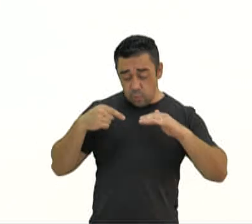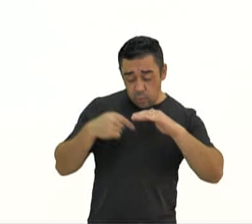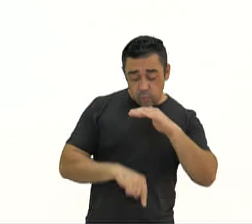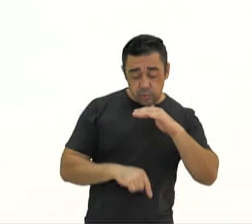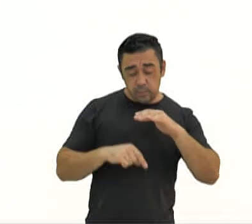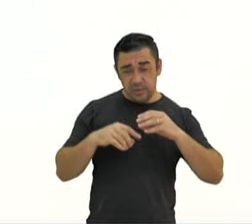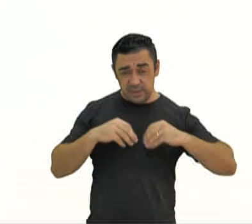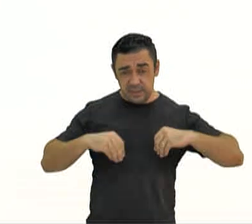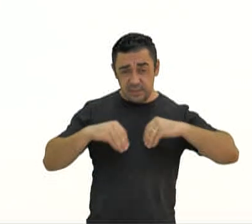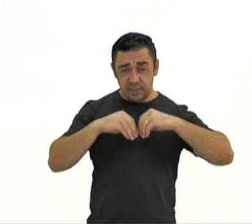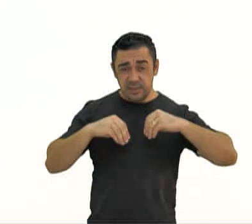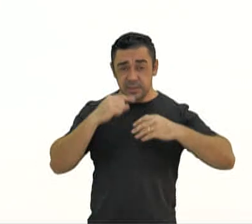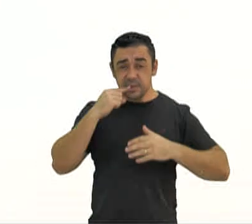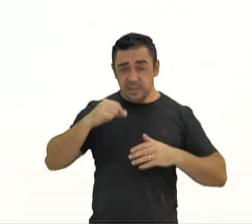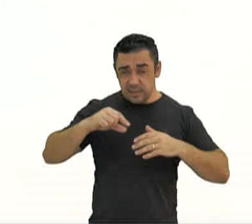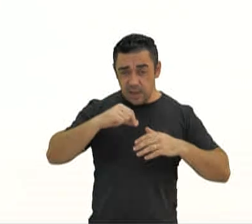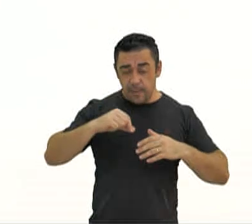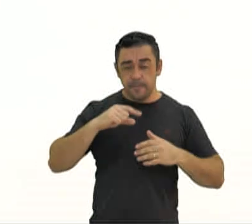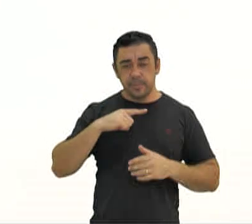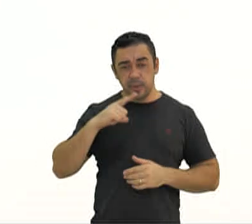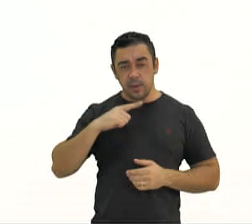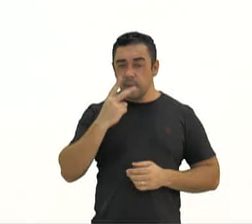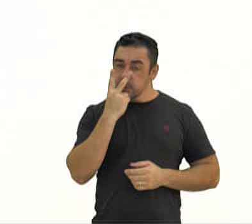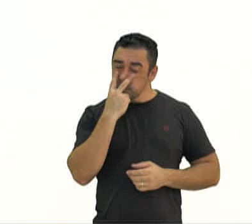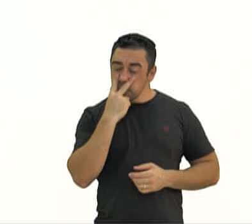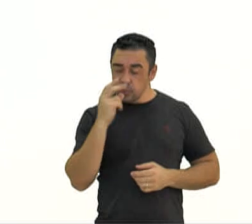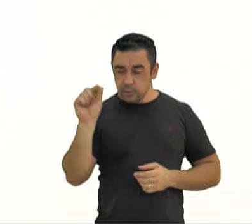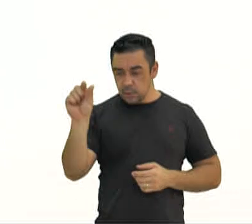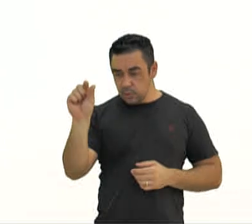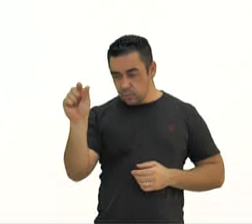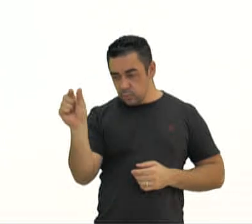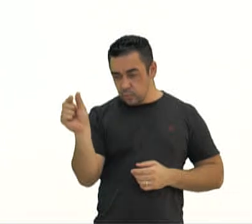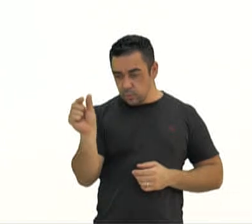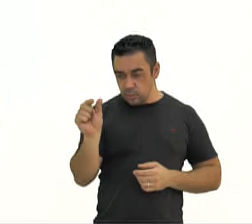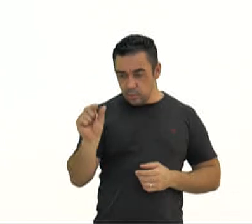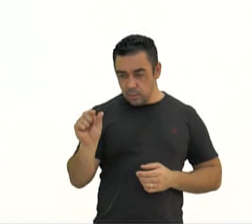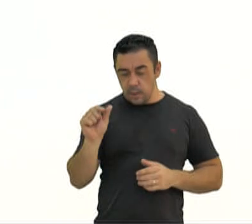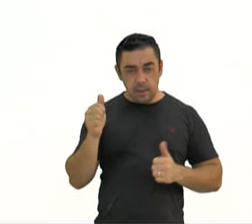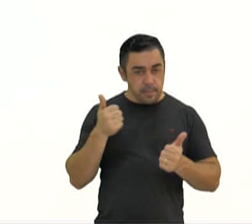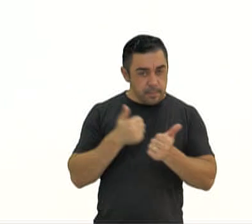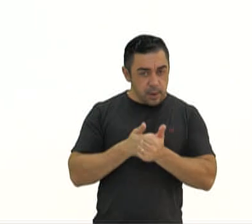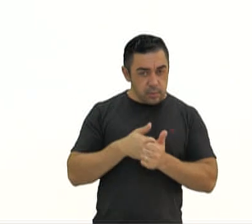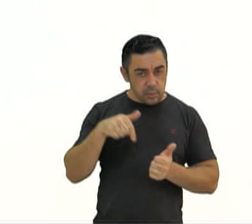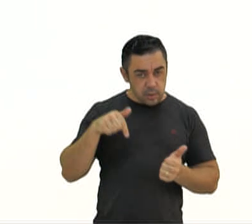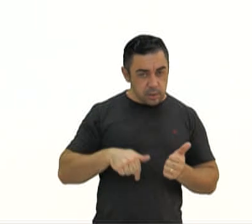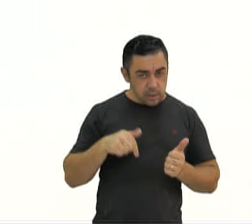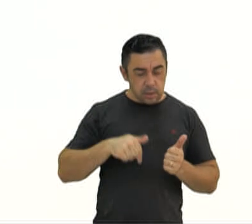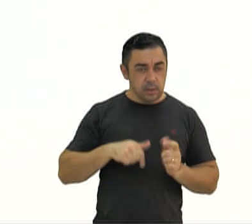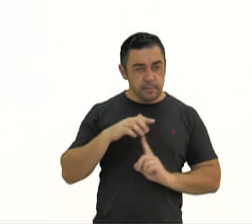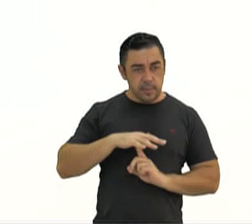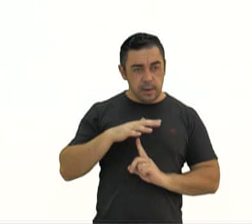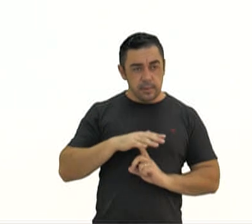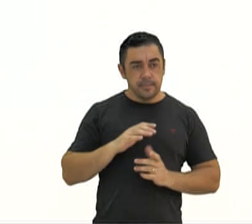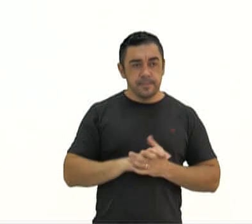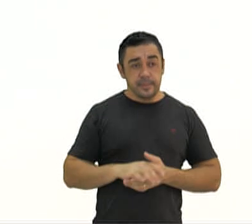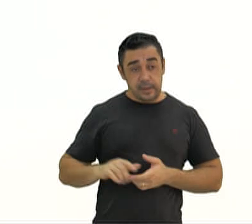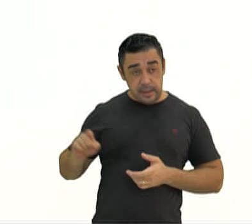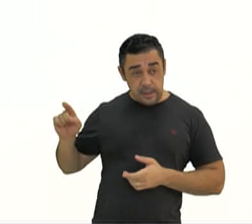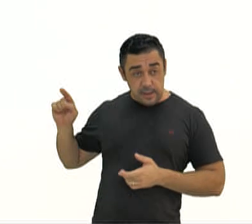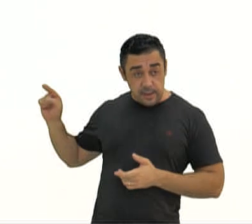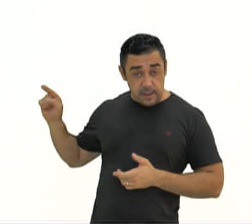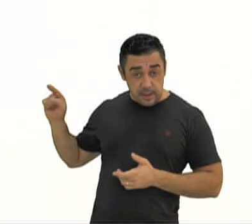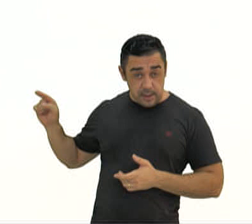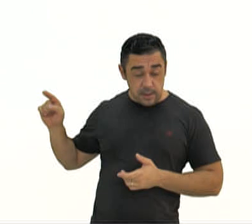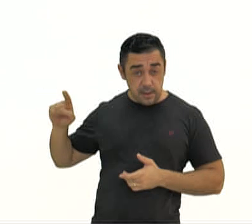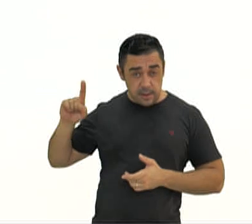estar distribuída desde o Espírito Santo até um pedacinho do Paraná. Nessa situação, para fixar bem